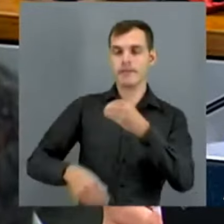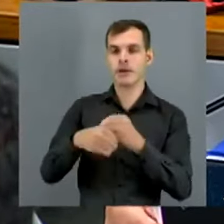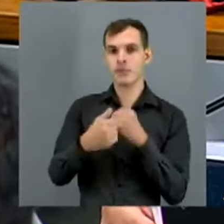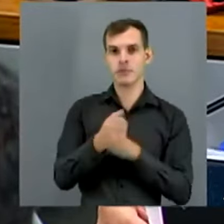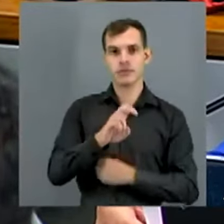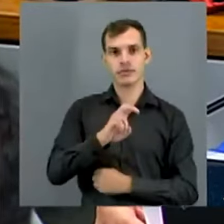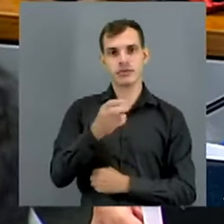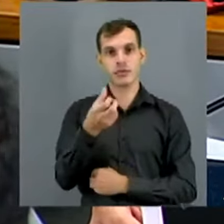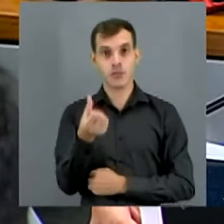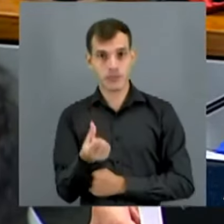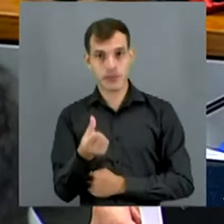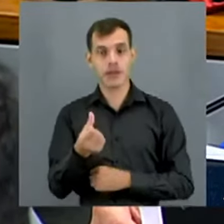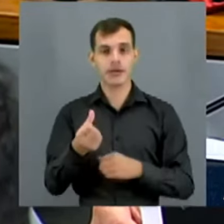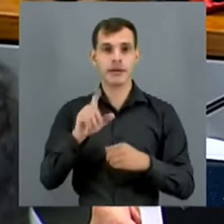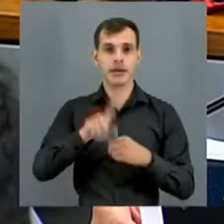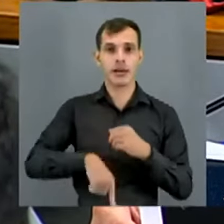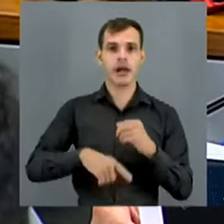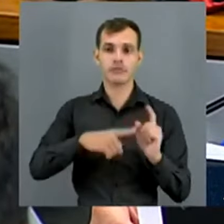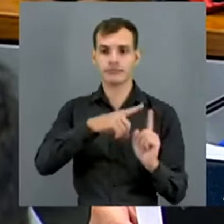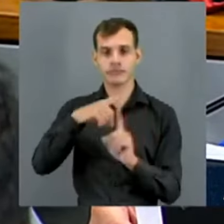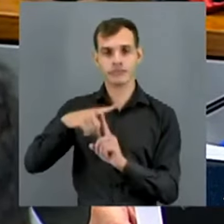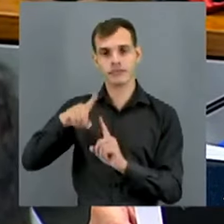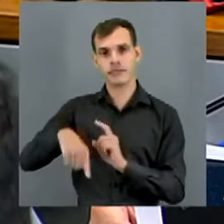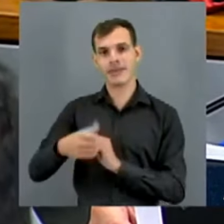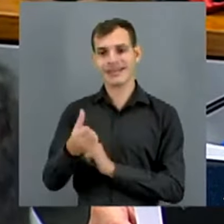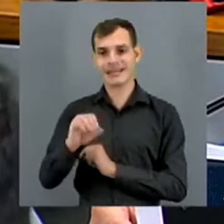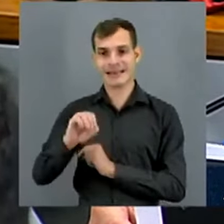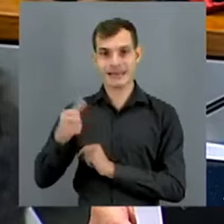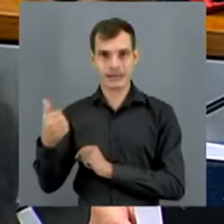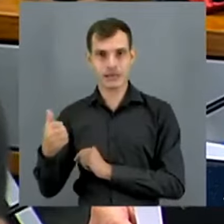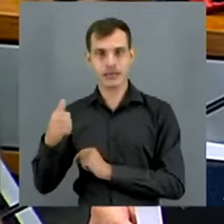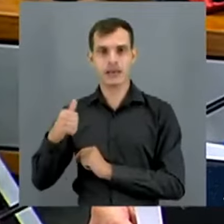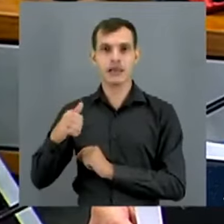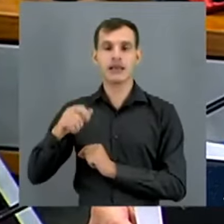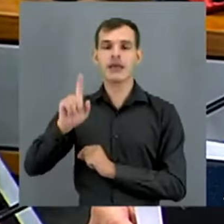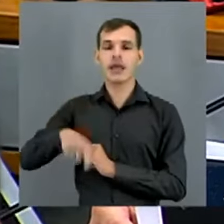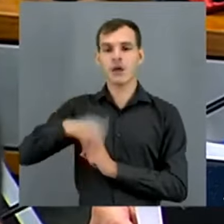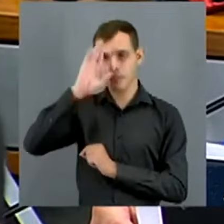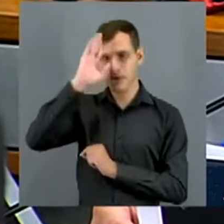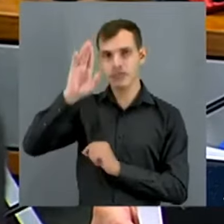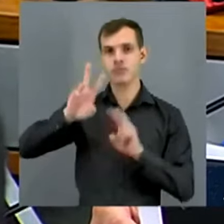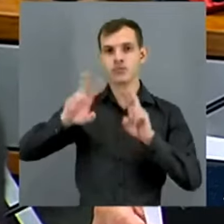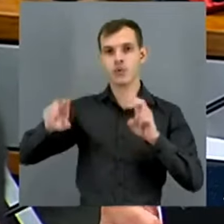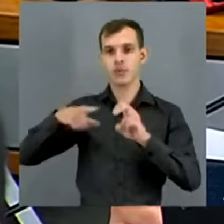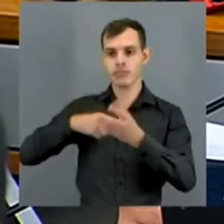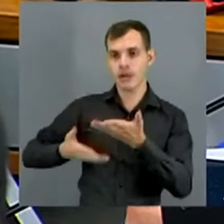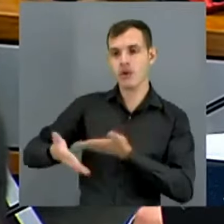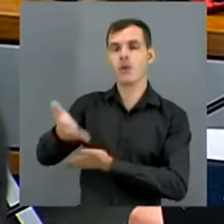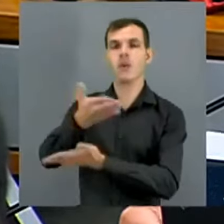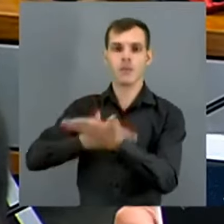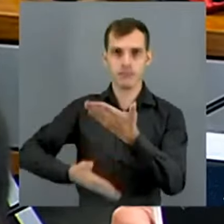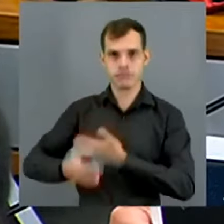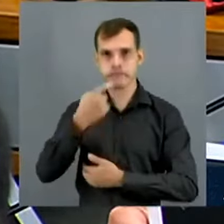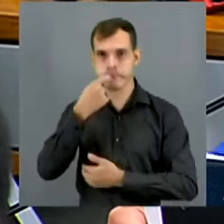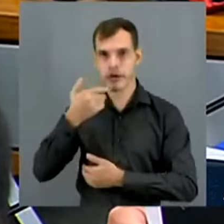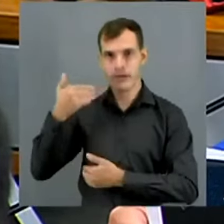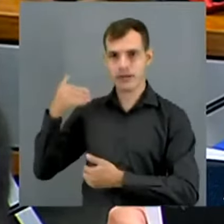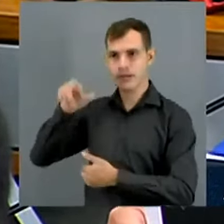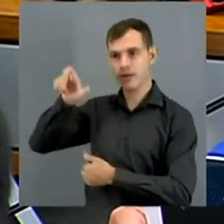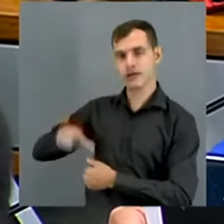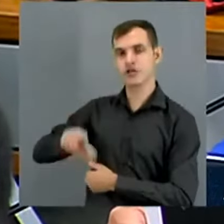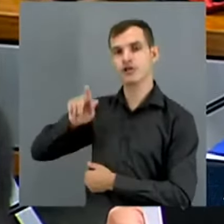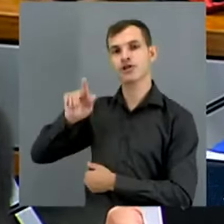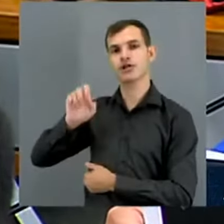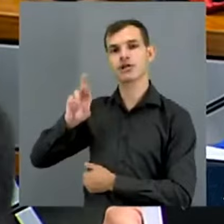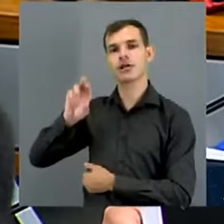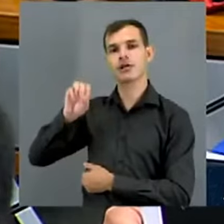da emenda 601, do líder Efraim, que trata do princípio da cooperação. Eu estava aqui conosco ainda há pouco, deputado Jerônimo Gergen, um